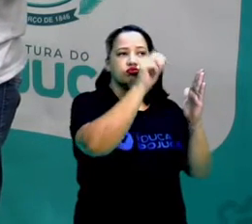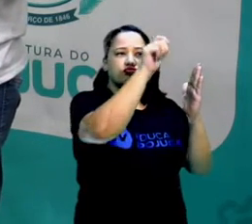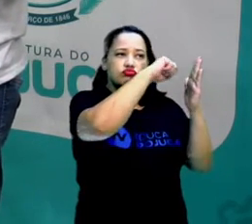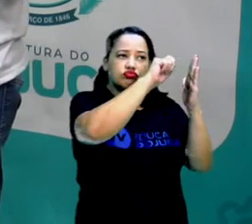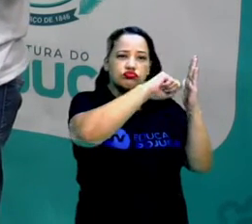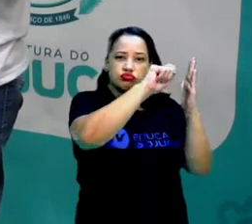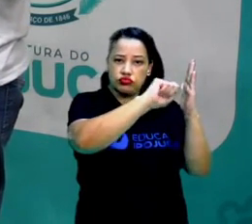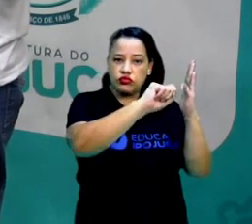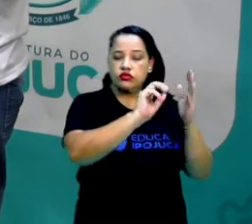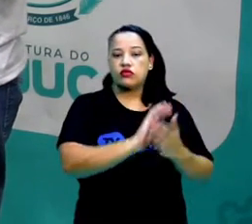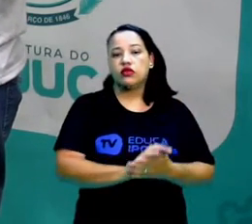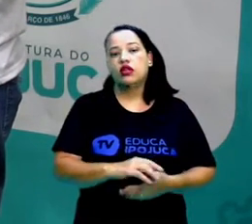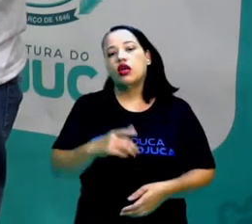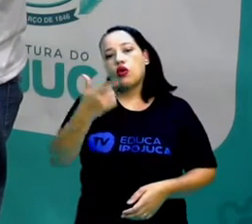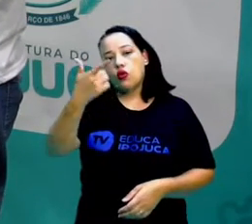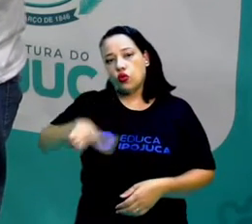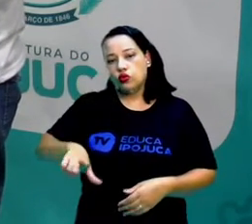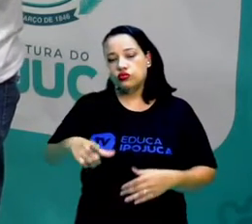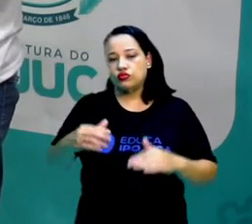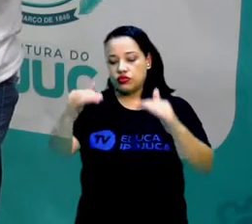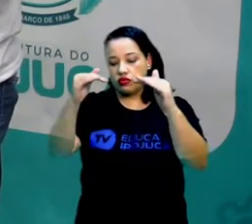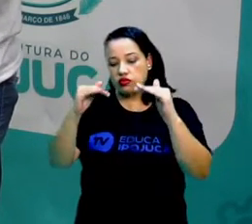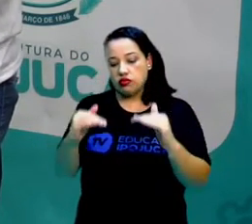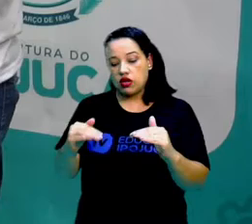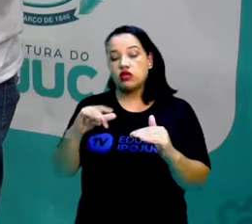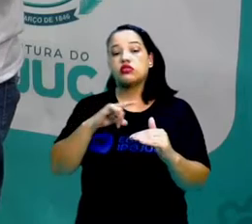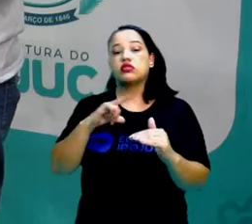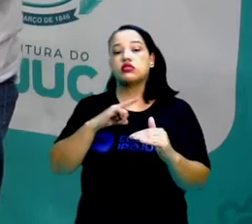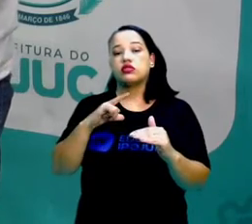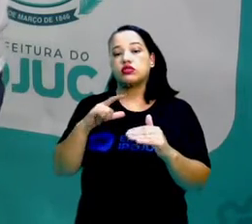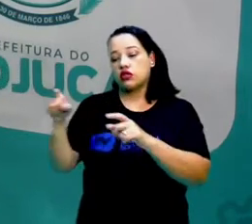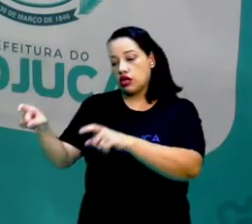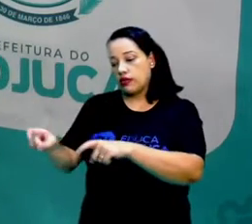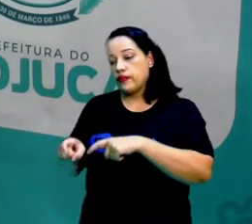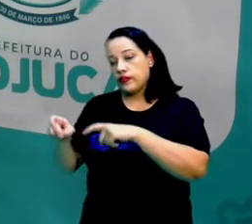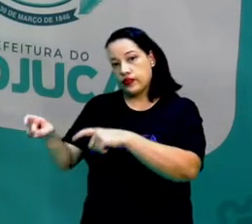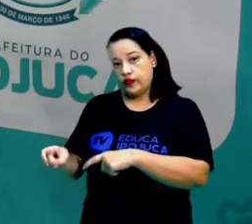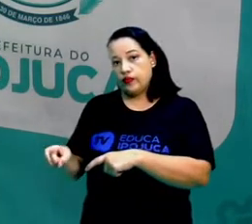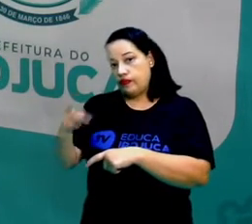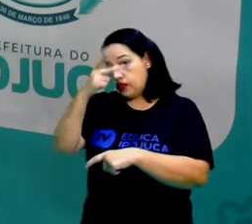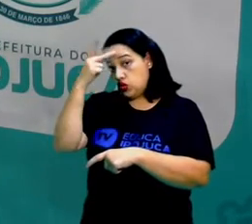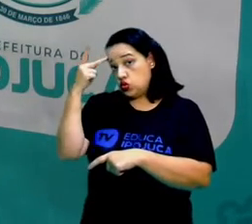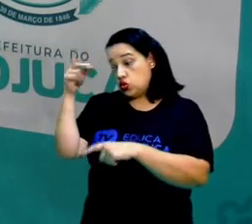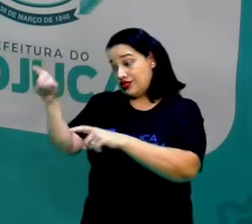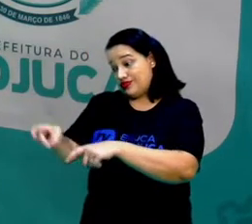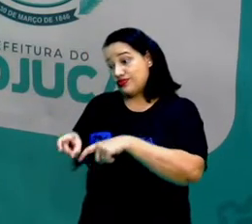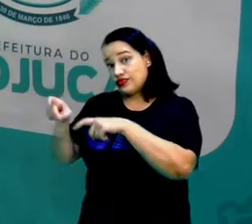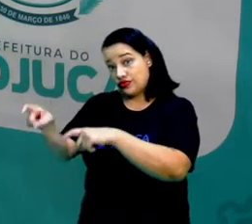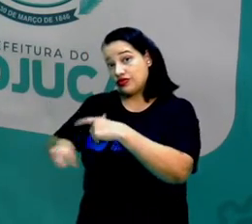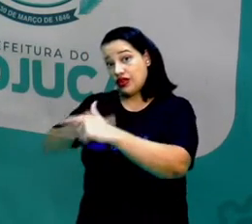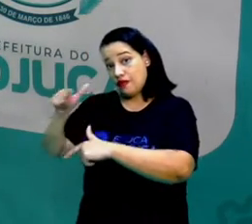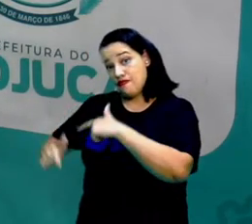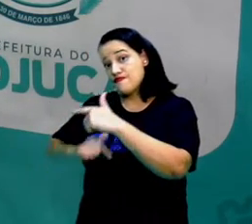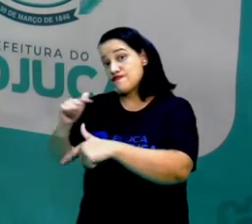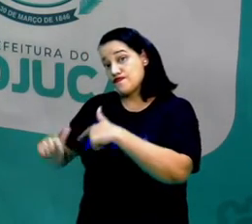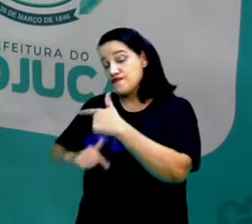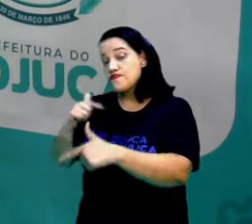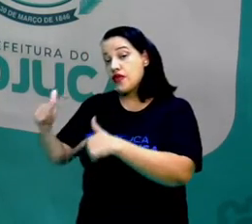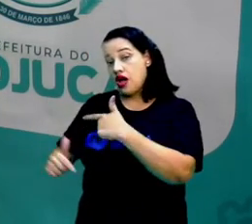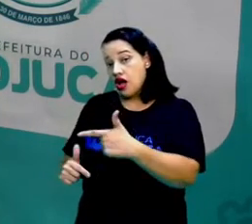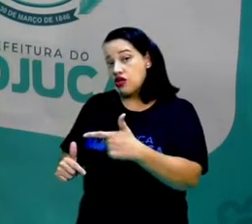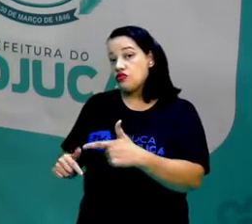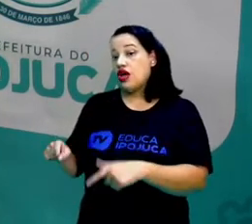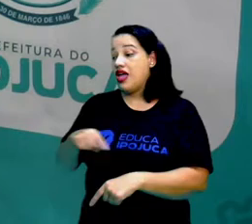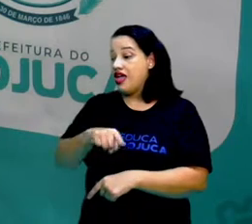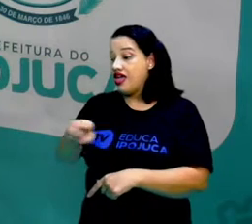desses você tem os Camponeses que eram chamados do celular a maioria dos trabalhadores da certa no